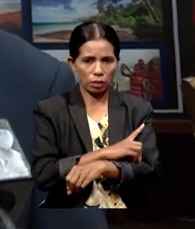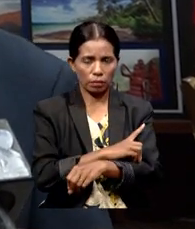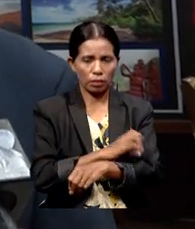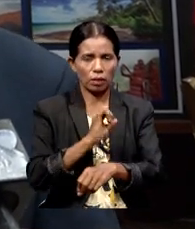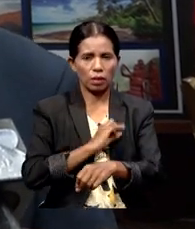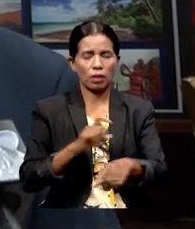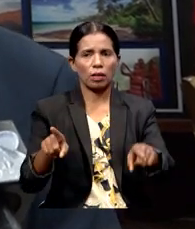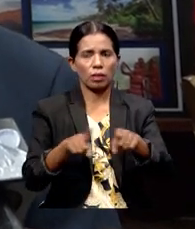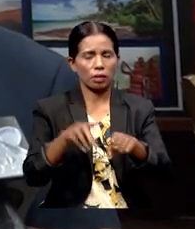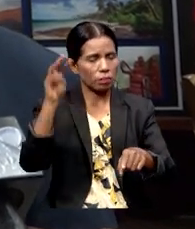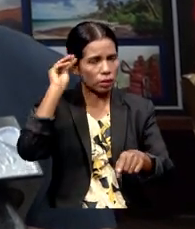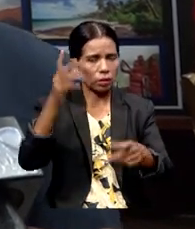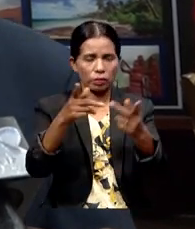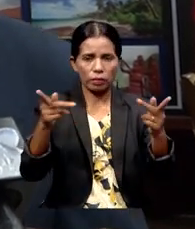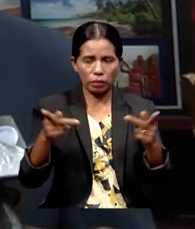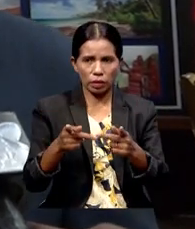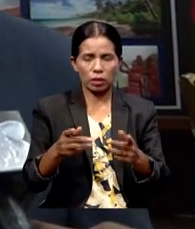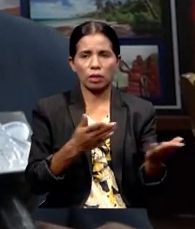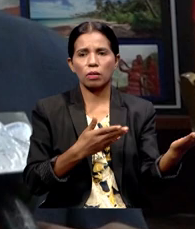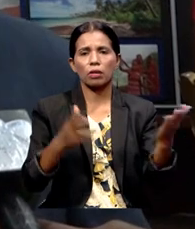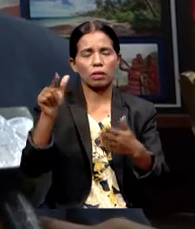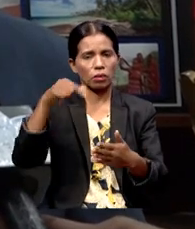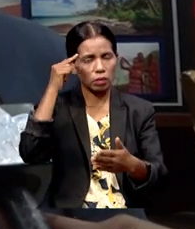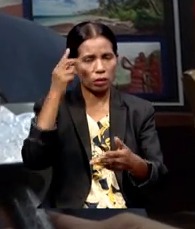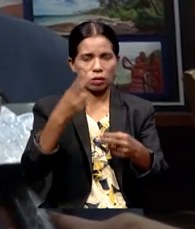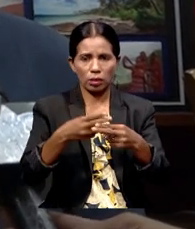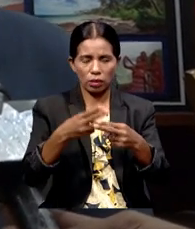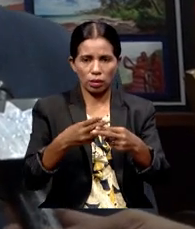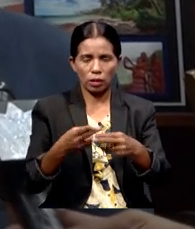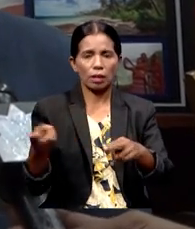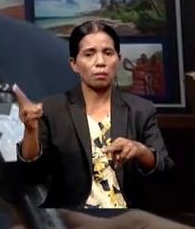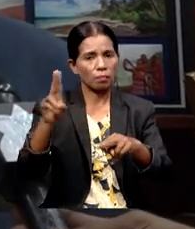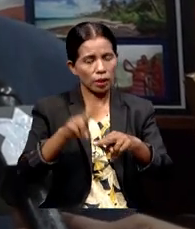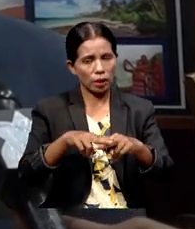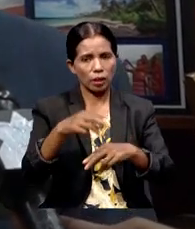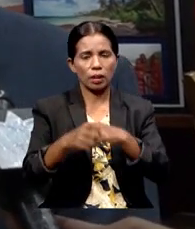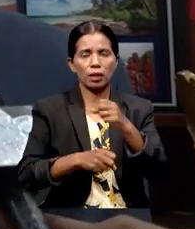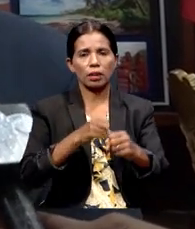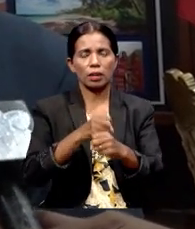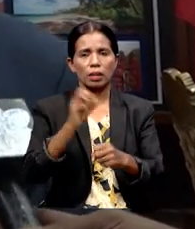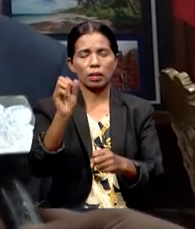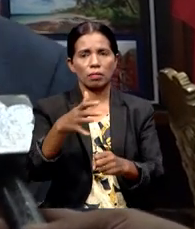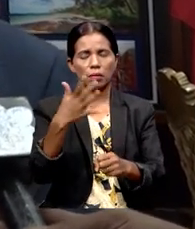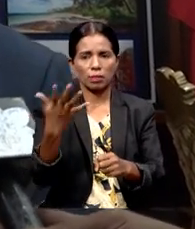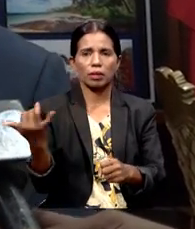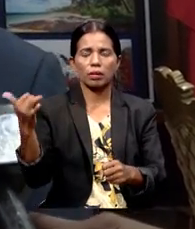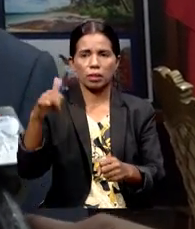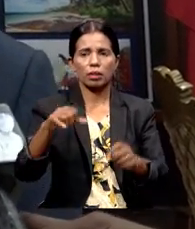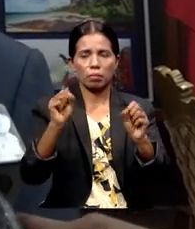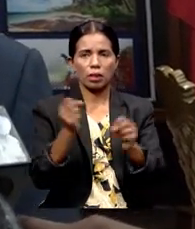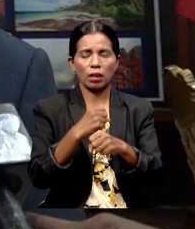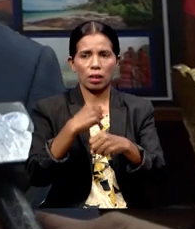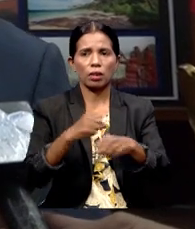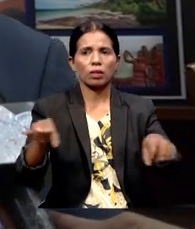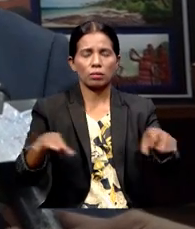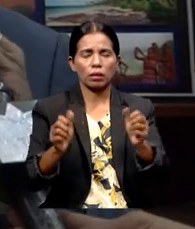nossa ministra do turismo, em nome do governo, e prolonga tanto em São Lourenço em Lima para ser bele lá o serviço no